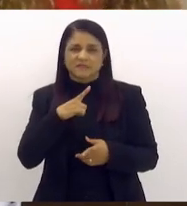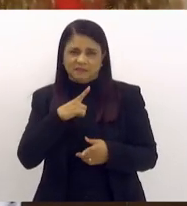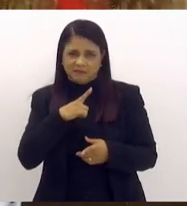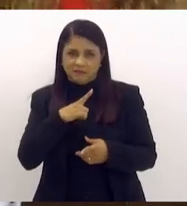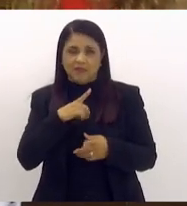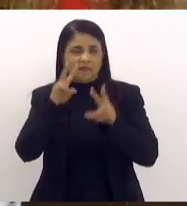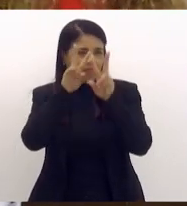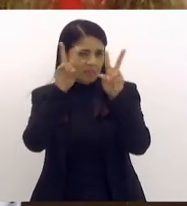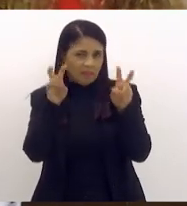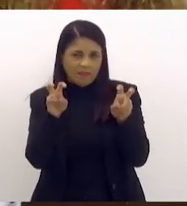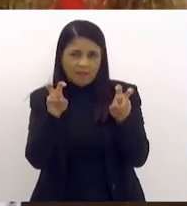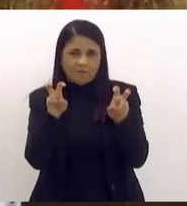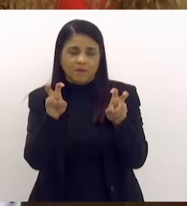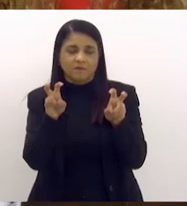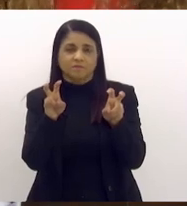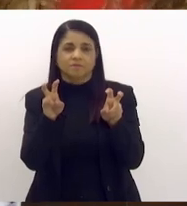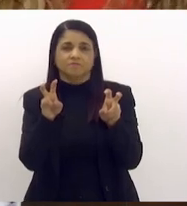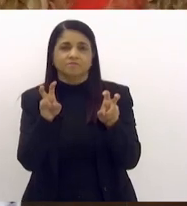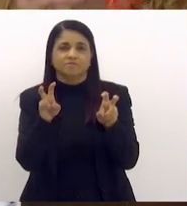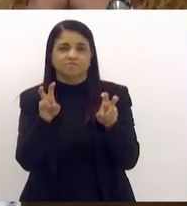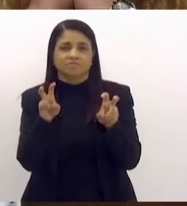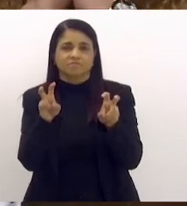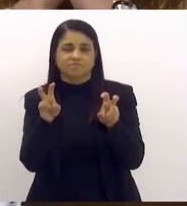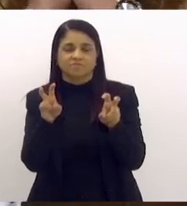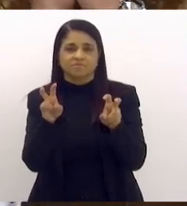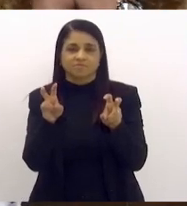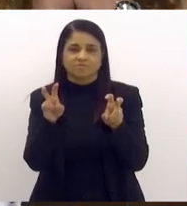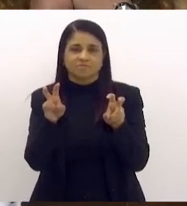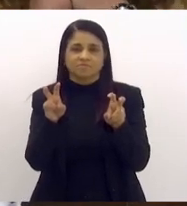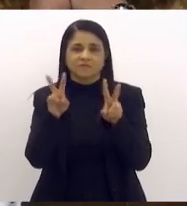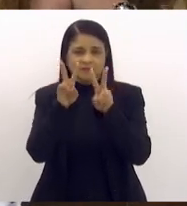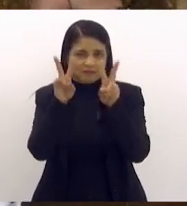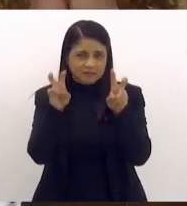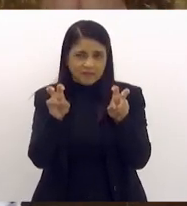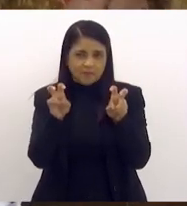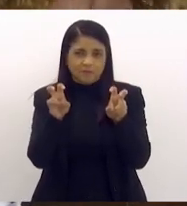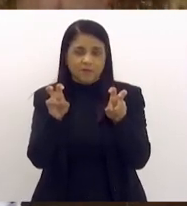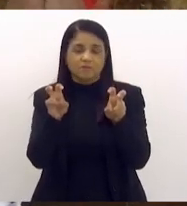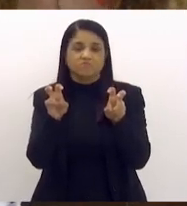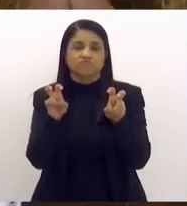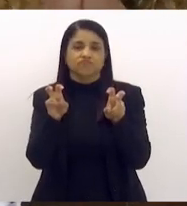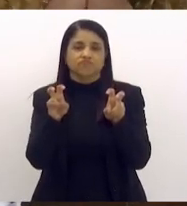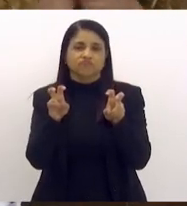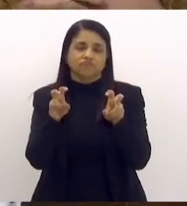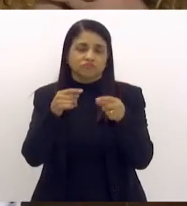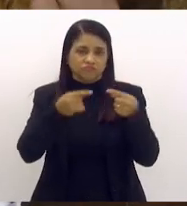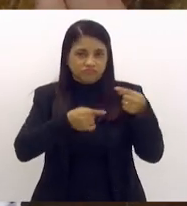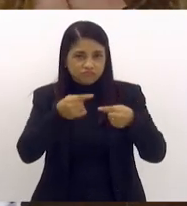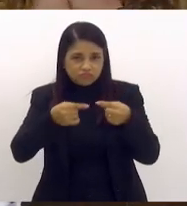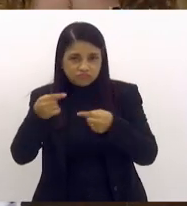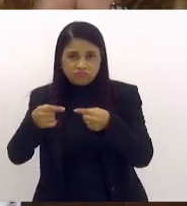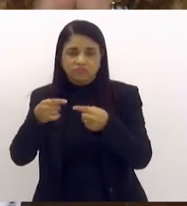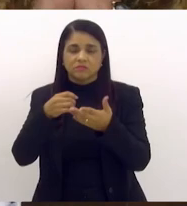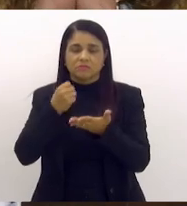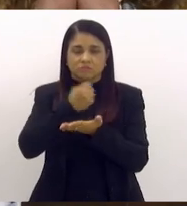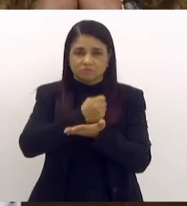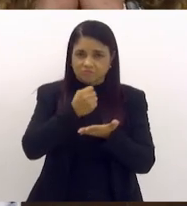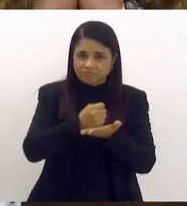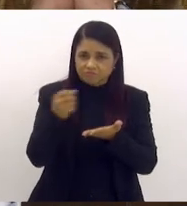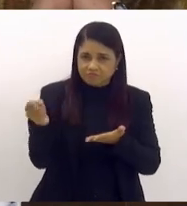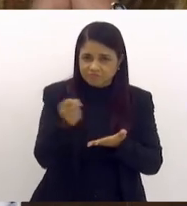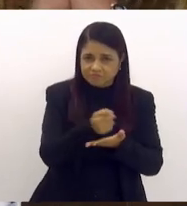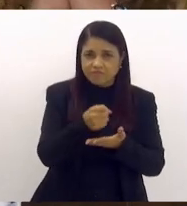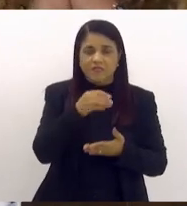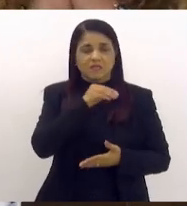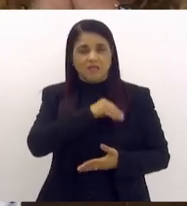os temas da da Nossa eh conjuntura e da geração de emprego e da geração de